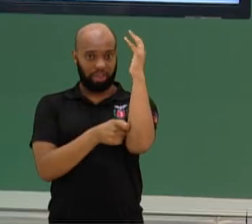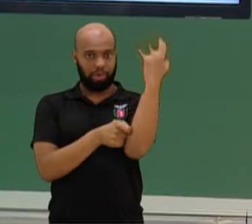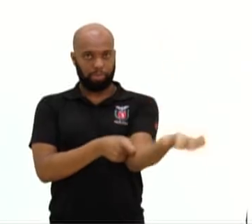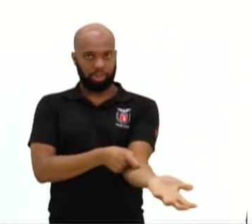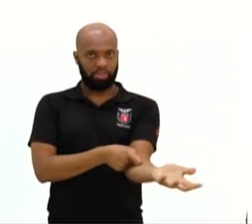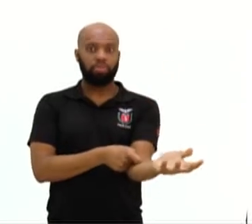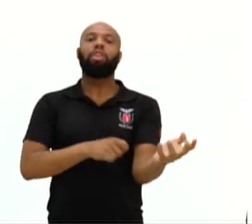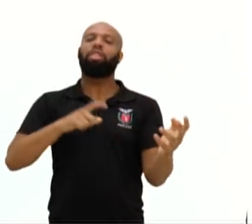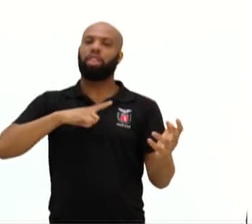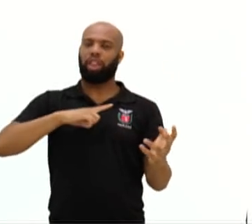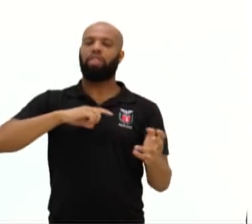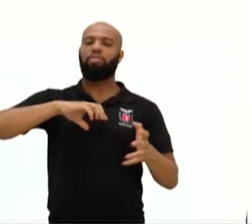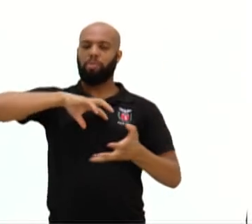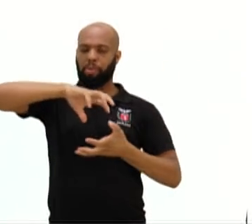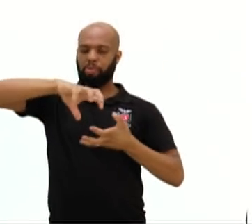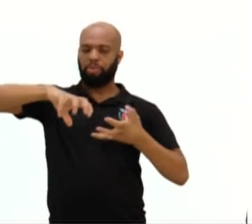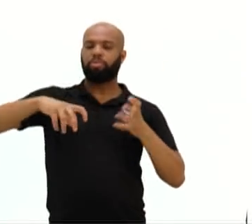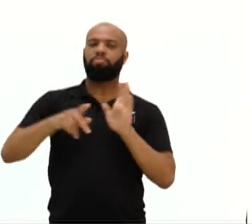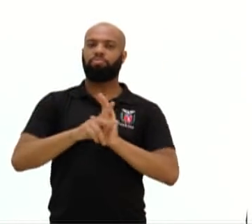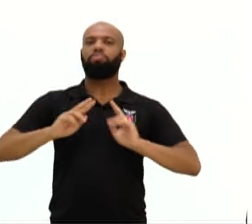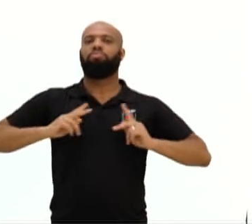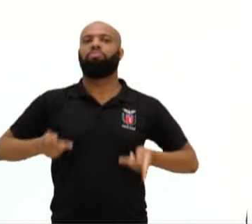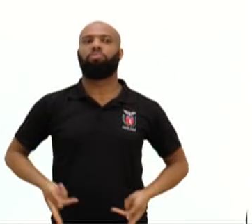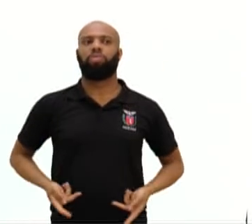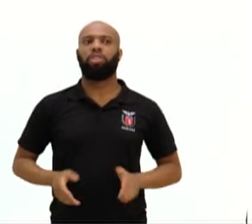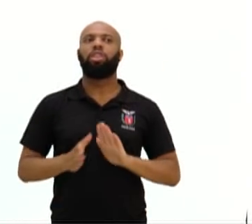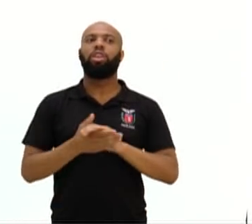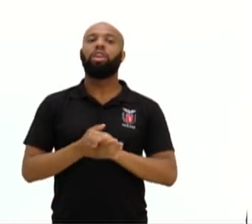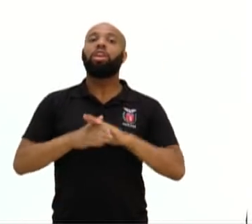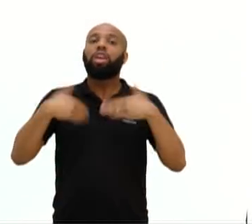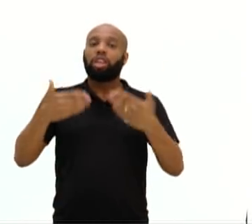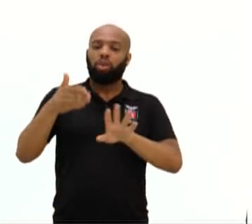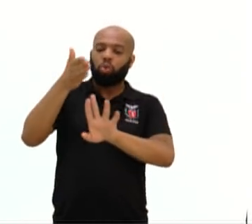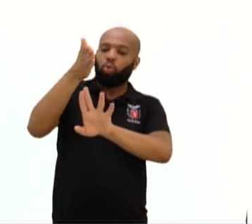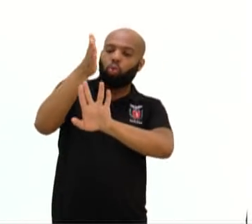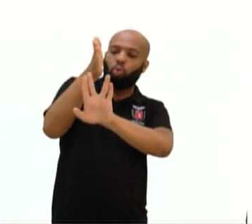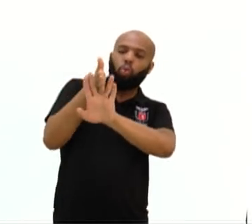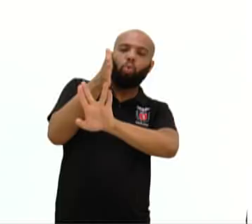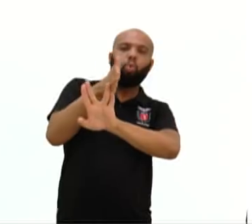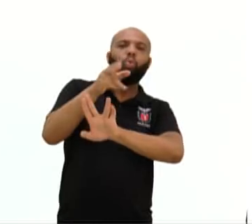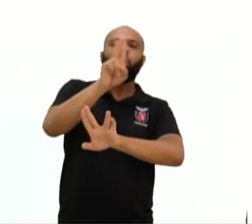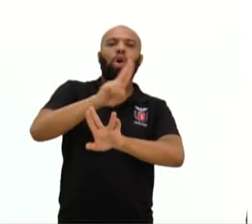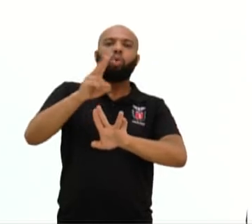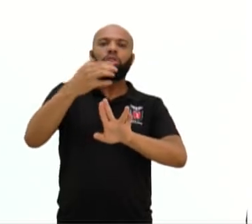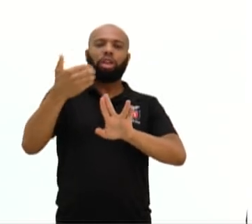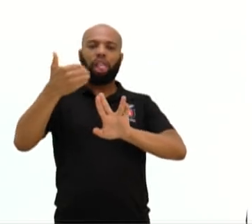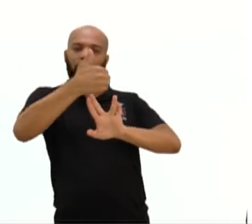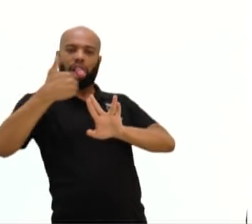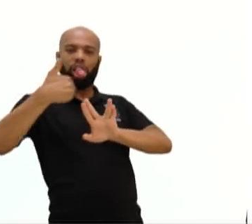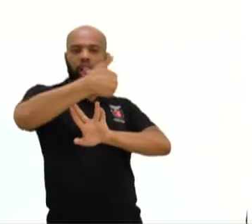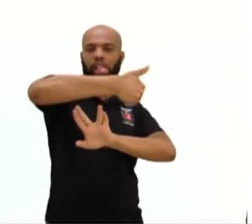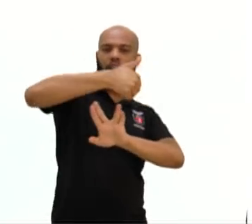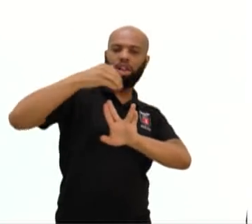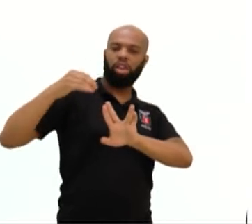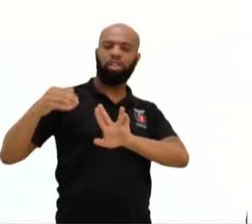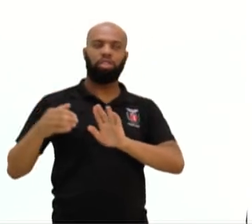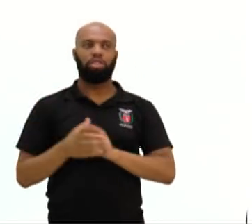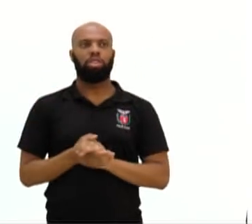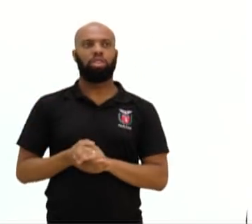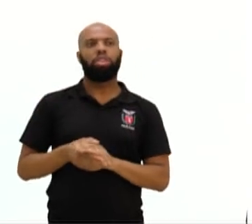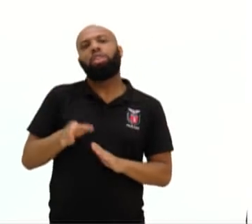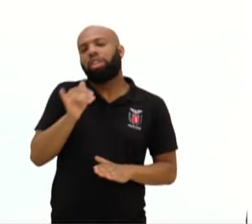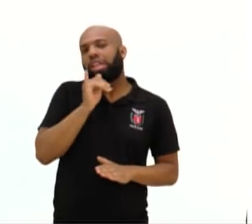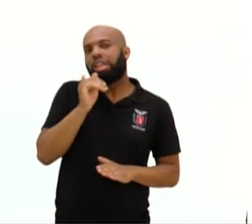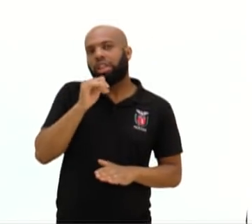humanidade. Então, a cunha é utilizada principalmente para você separar dois objetos. O exemplo clássico